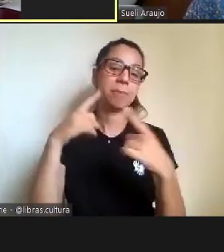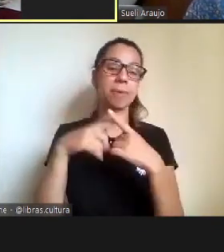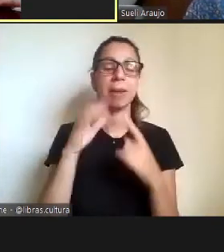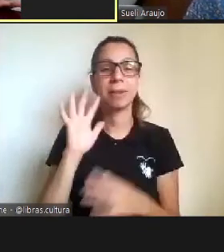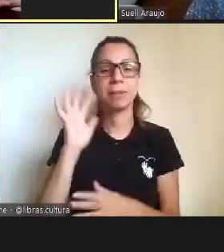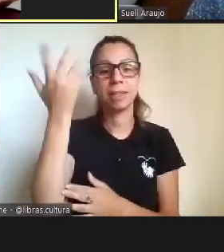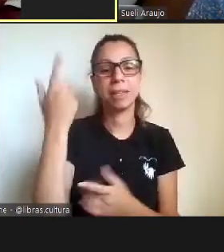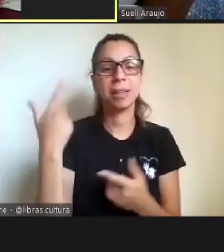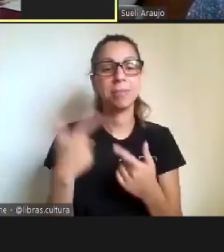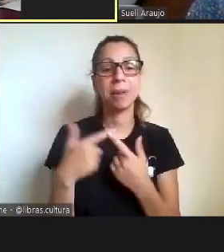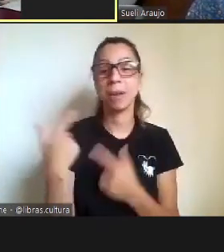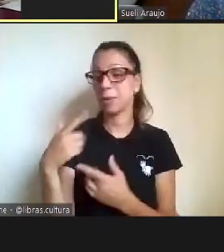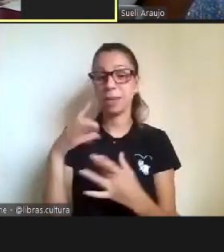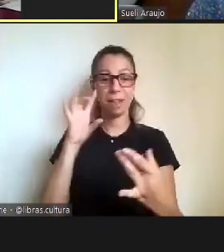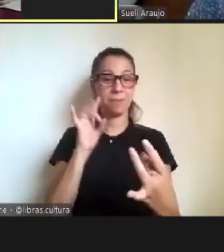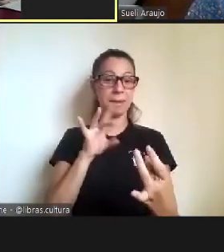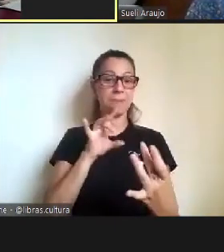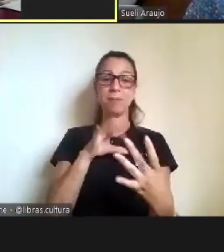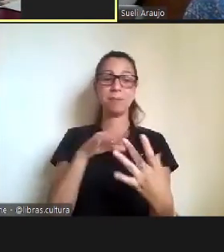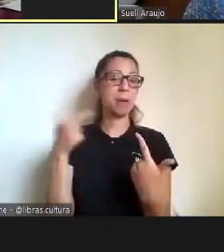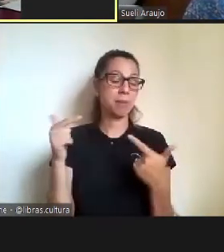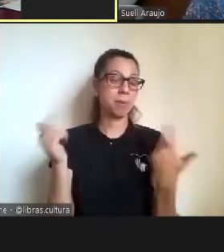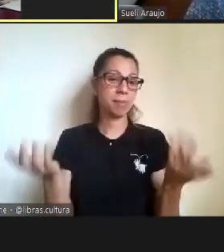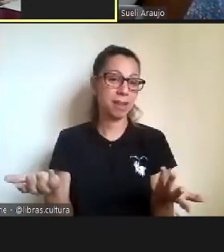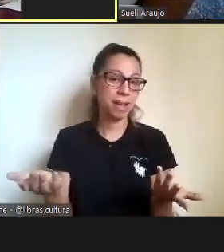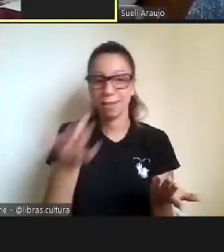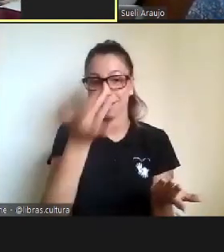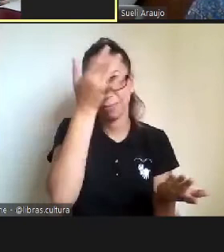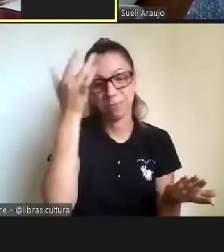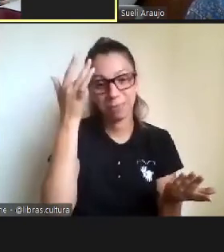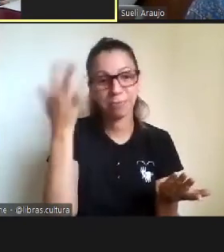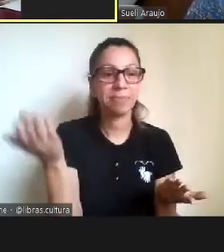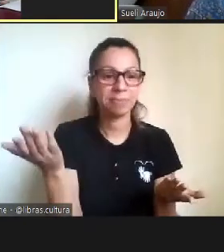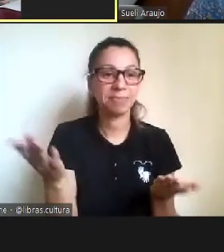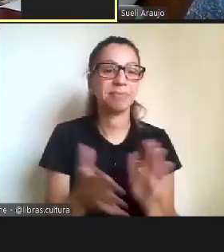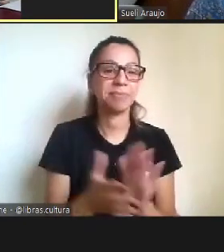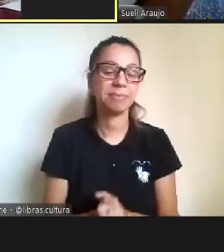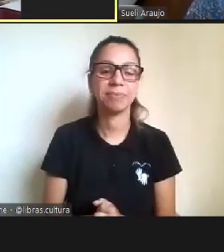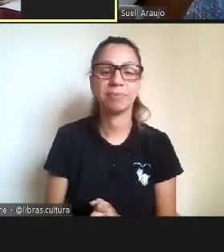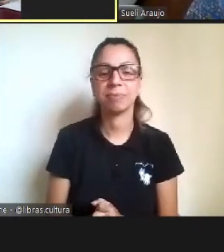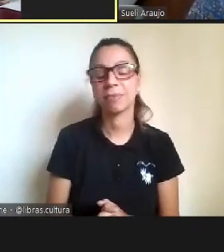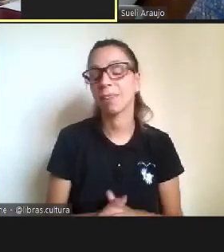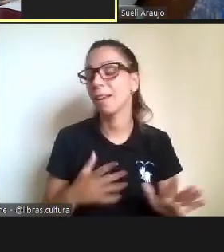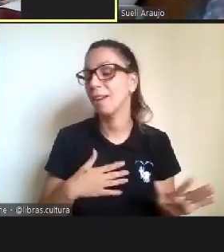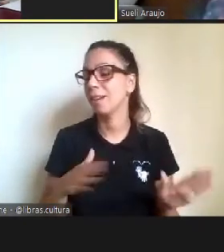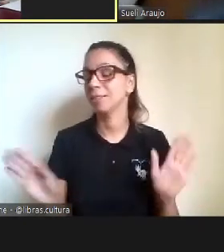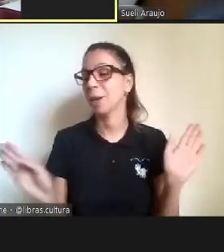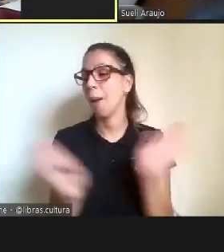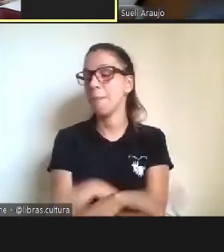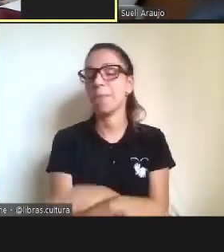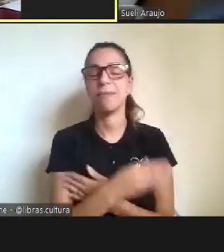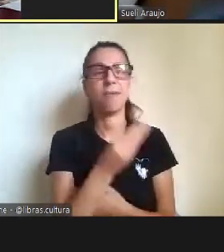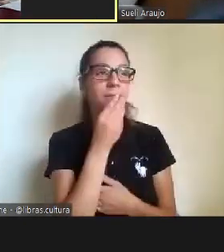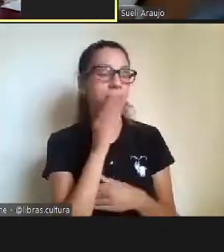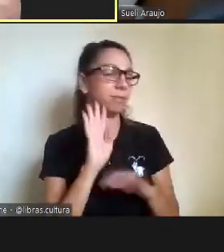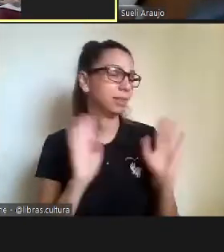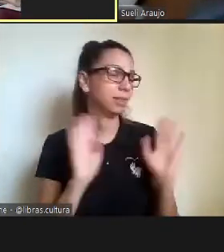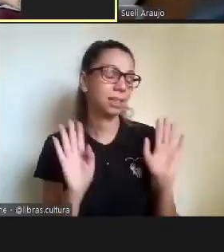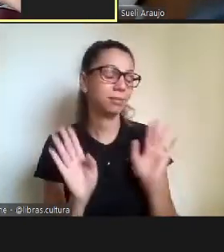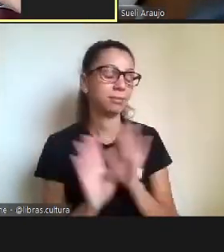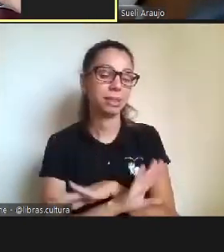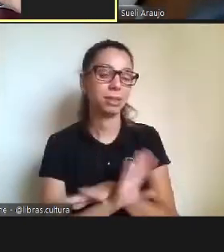tem mais feedback, né, das pessoas. Então, chega de falar, chega, já disse muito, já falei